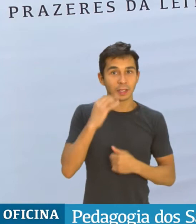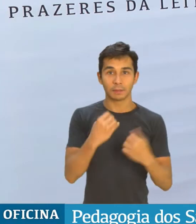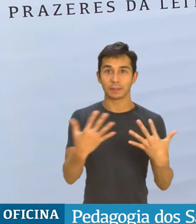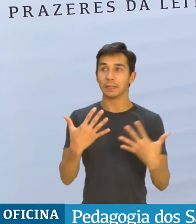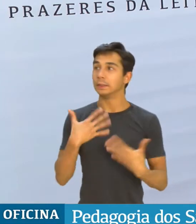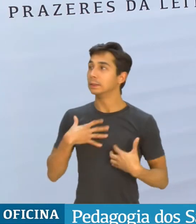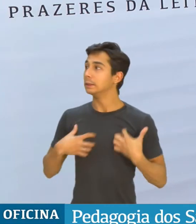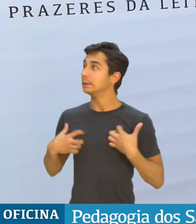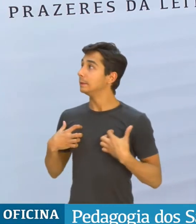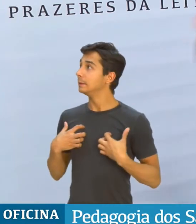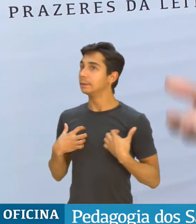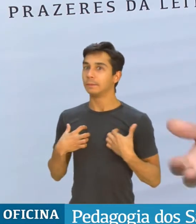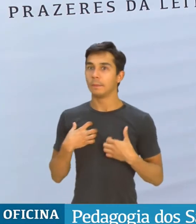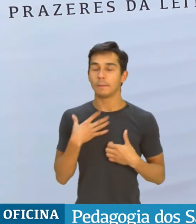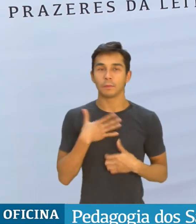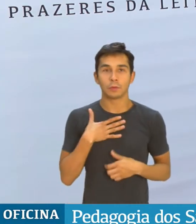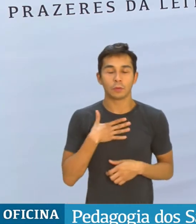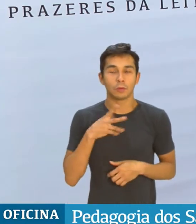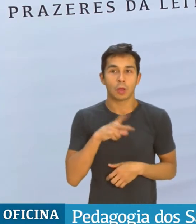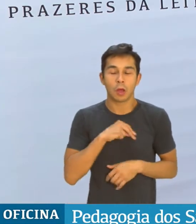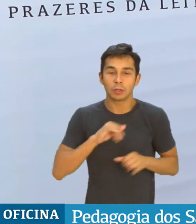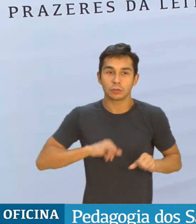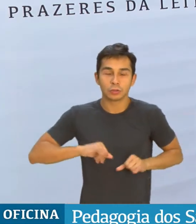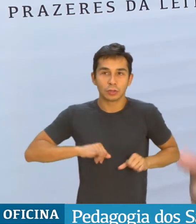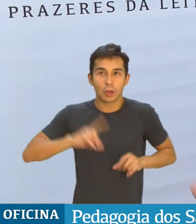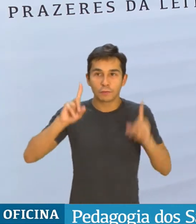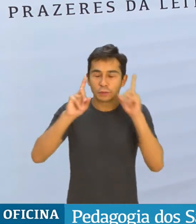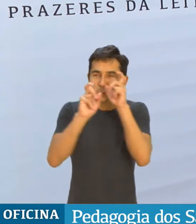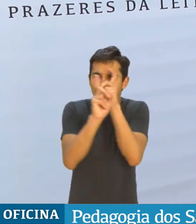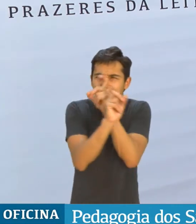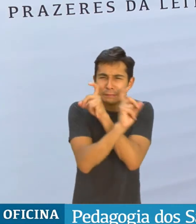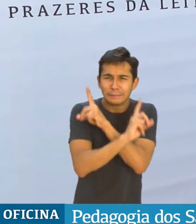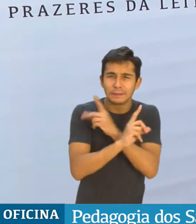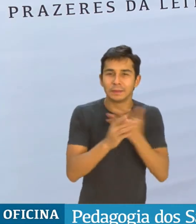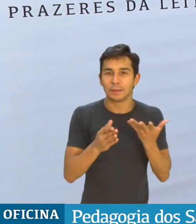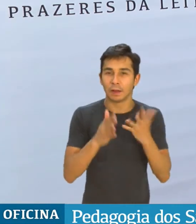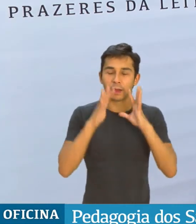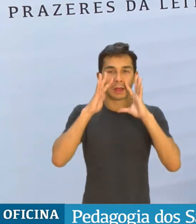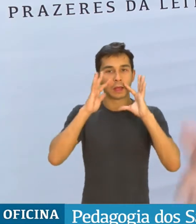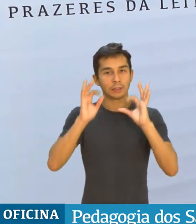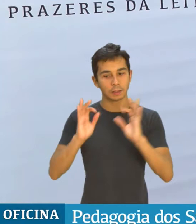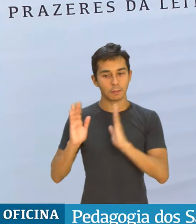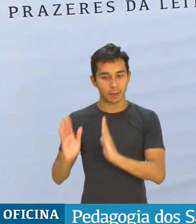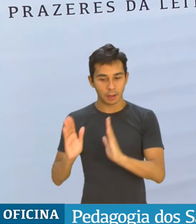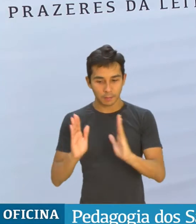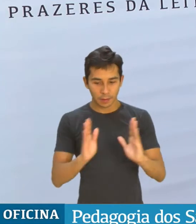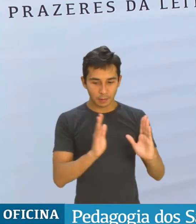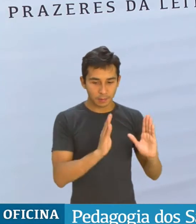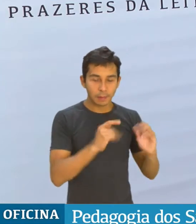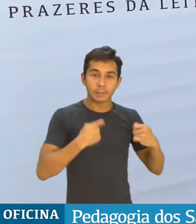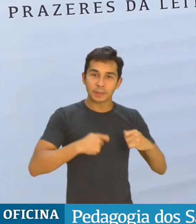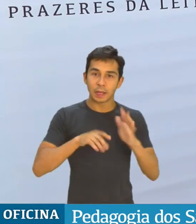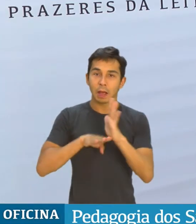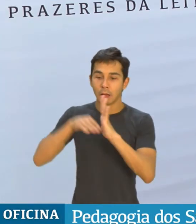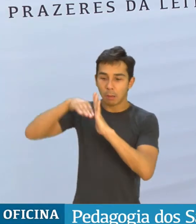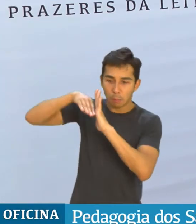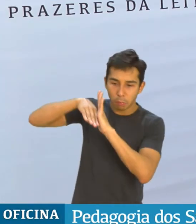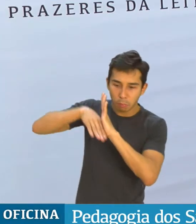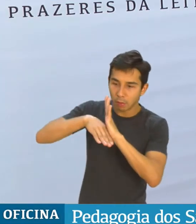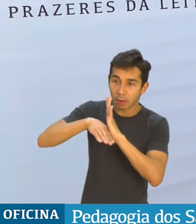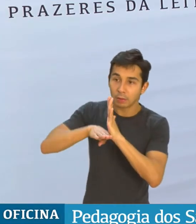né? Porque eu quero... Então, a gente precisa ter atenção a essa dinâmica, a essa energia.